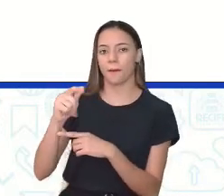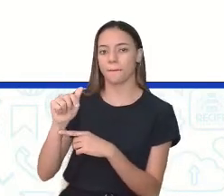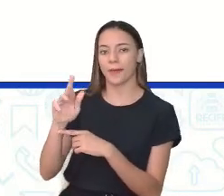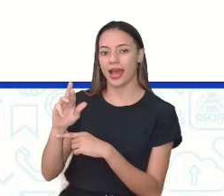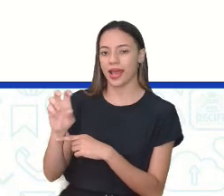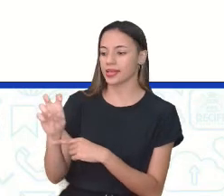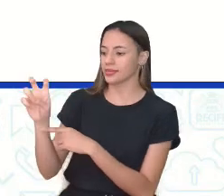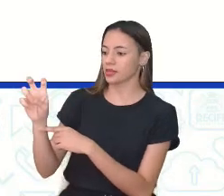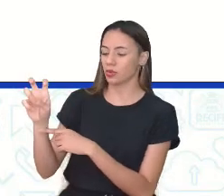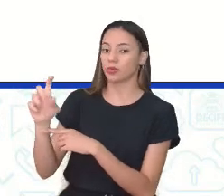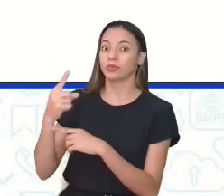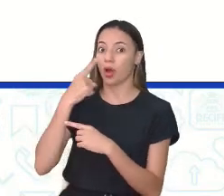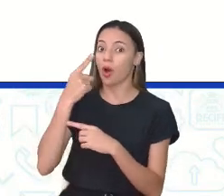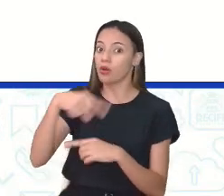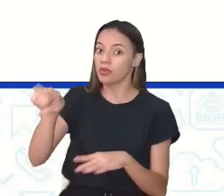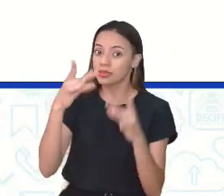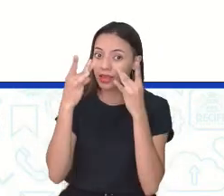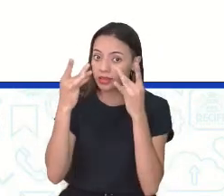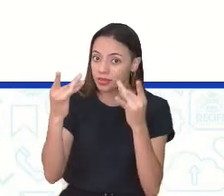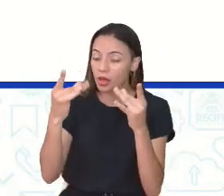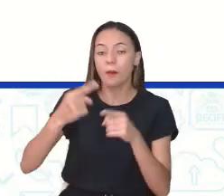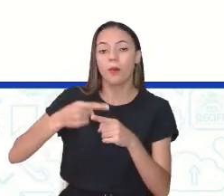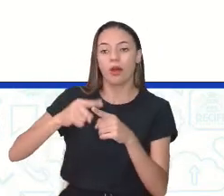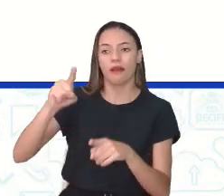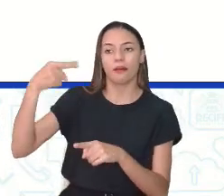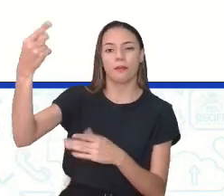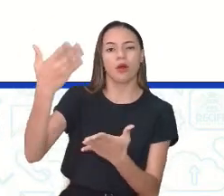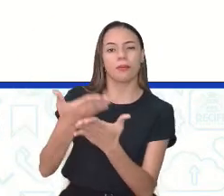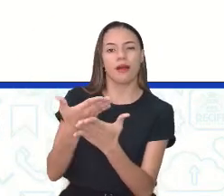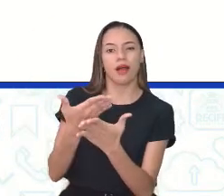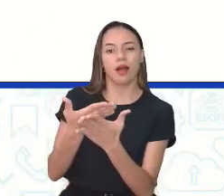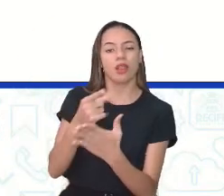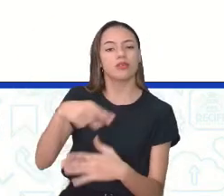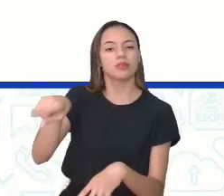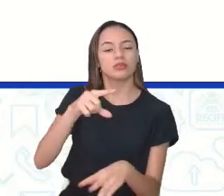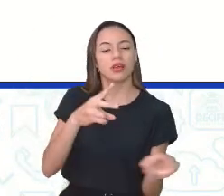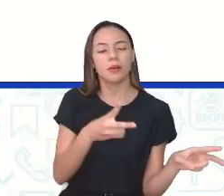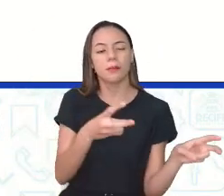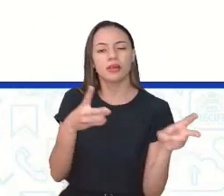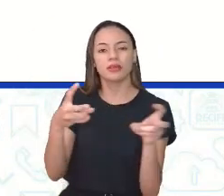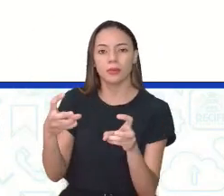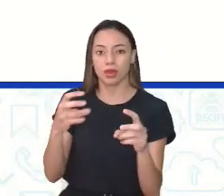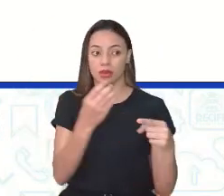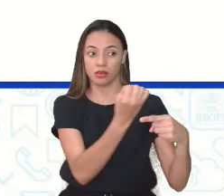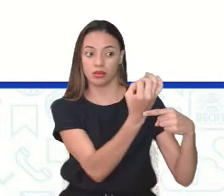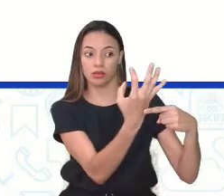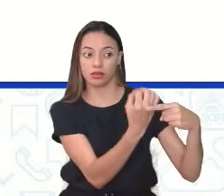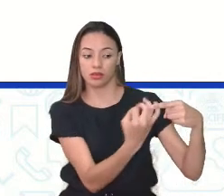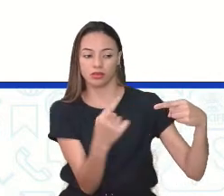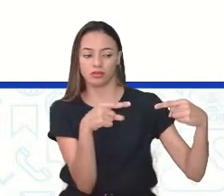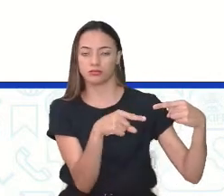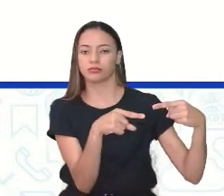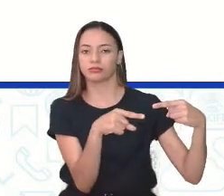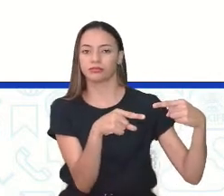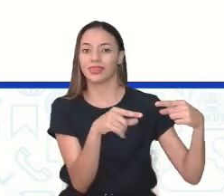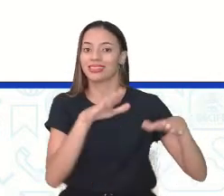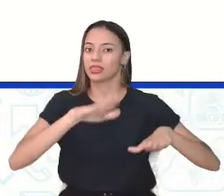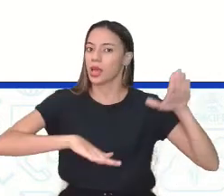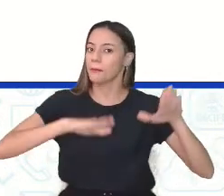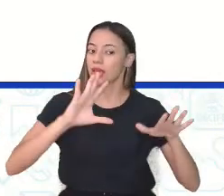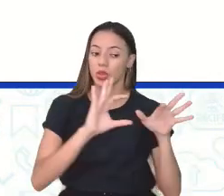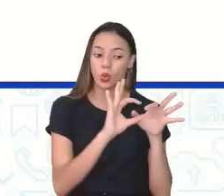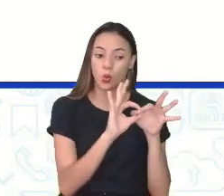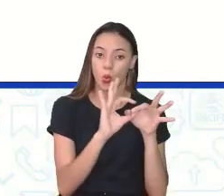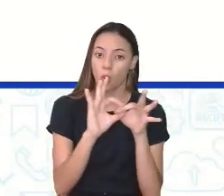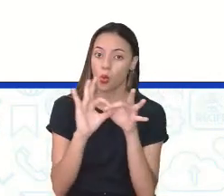início, porque você vai ver que durante as nossas próximas aulas, a gente vai perceber que essas frações, dependendo do contexto